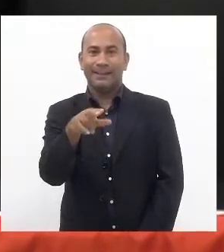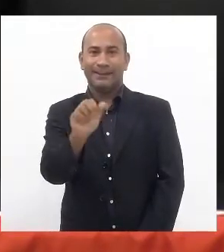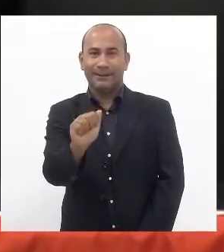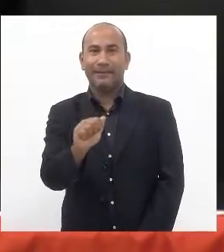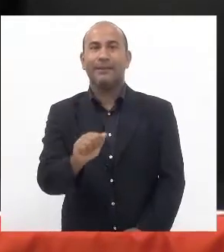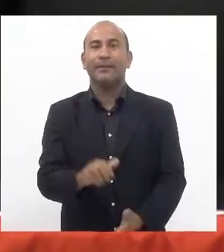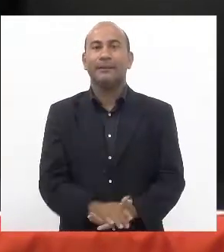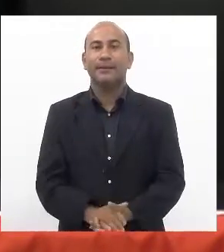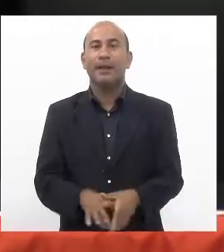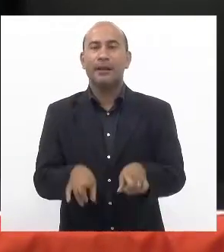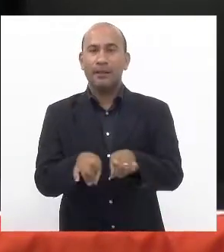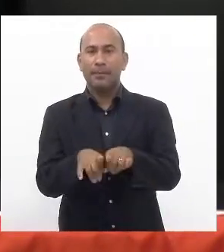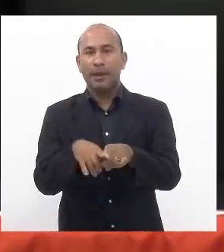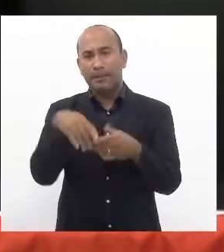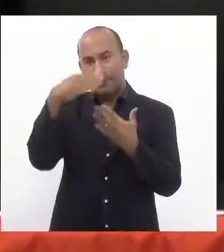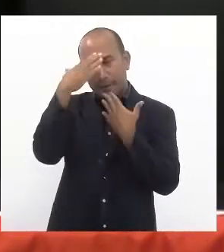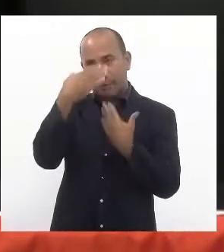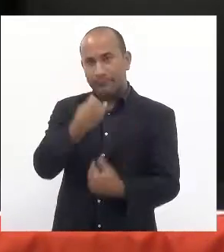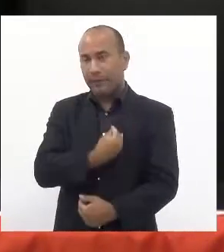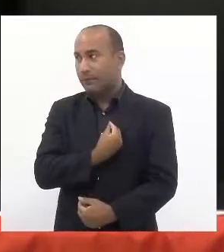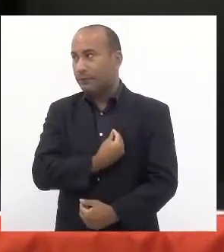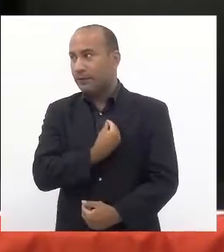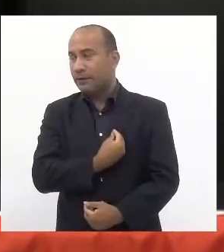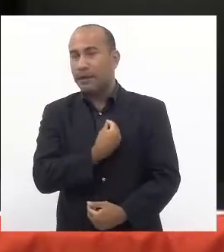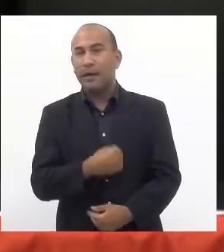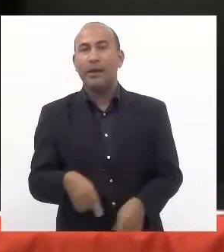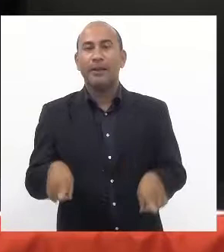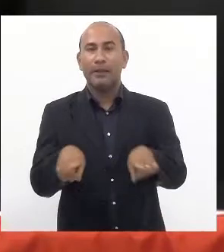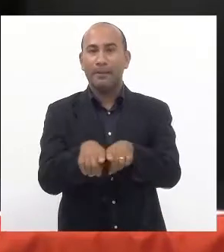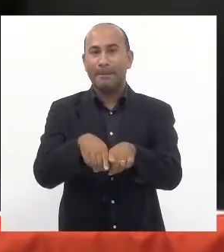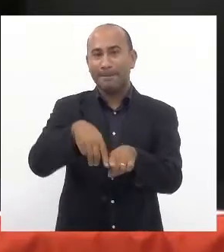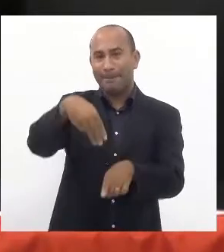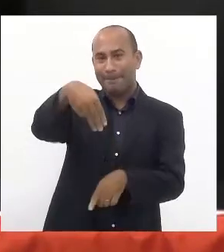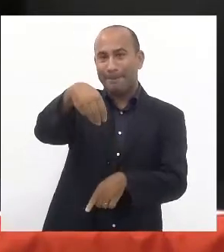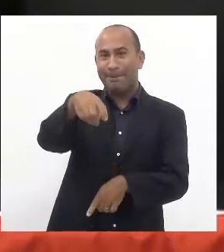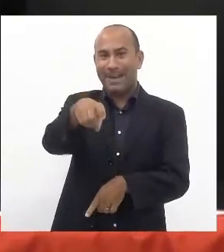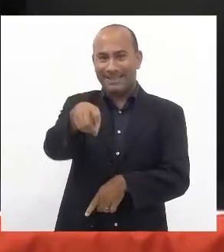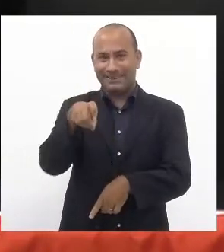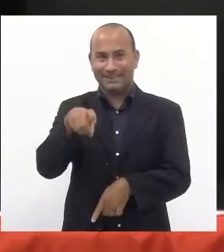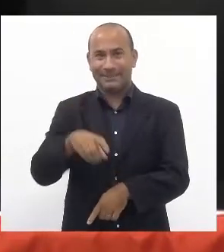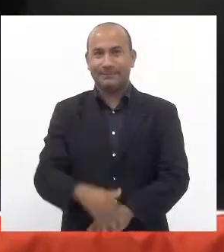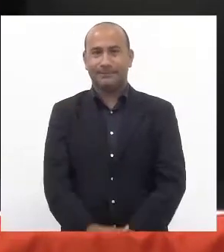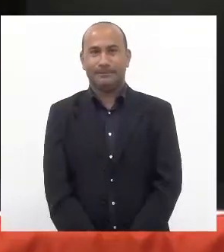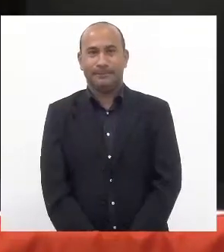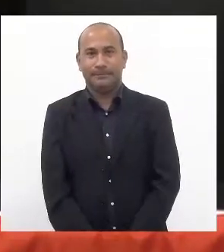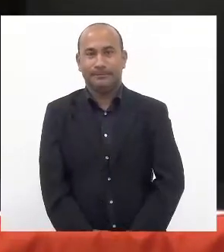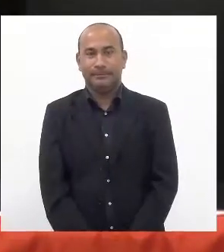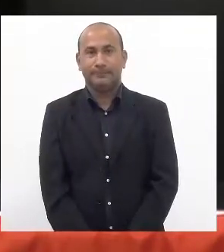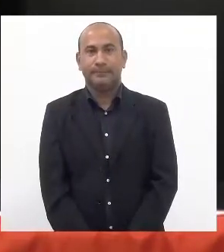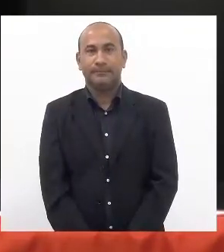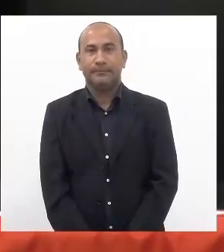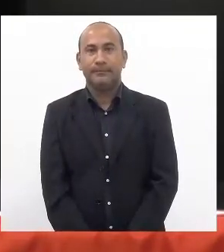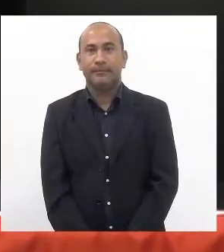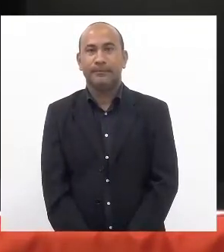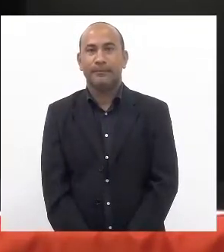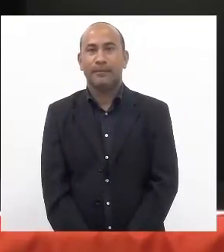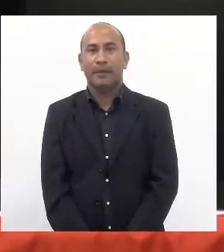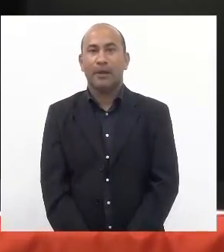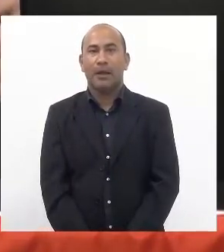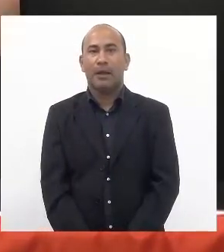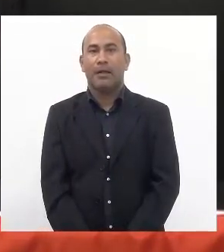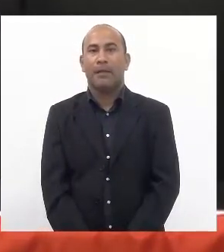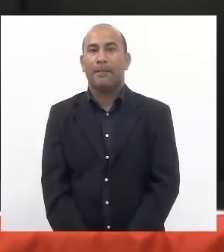Rússia, obrigado pela presença, e do Maxim Zuev, cônsul da Rússia, também obrigado